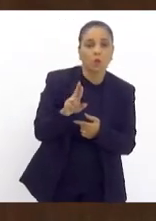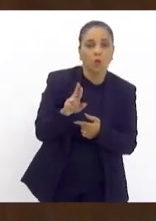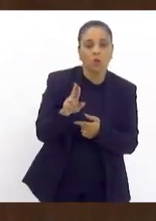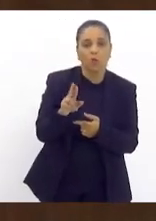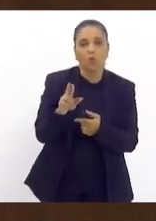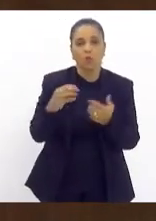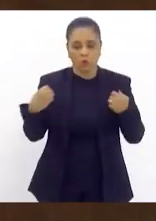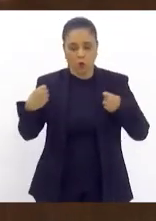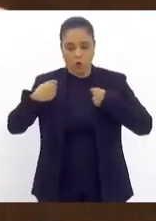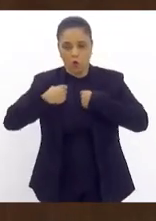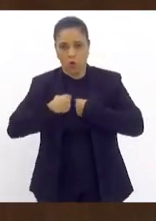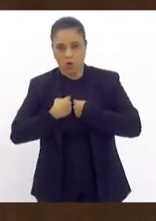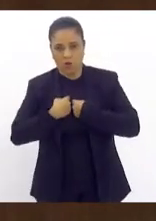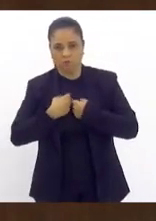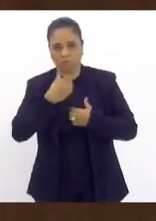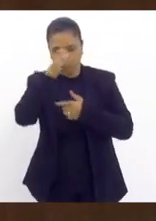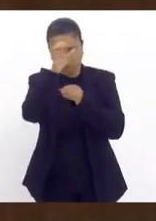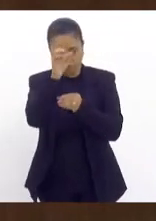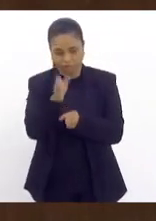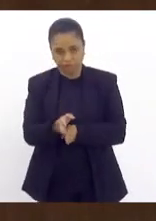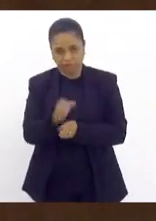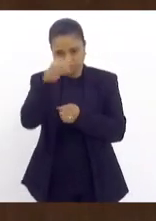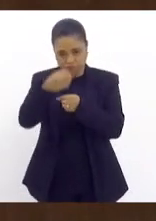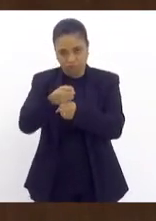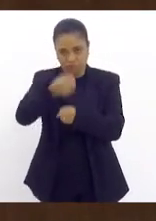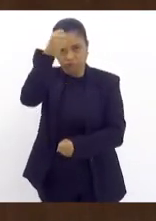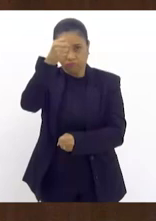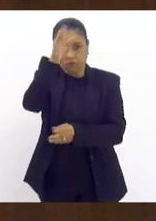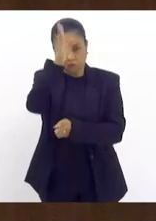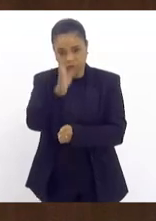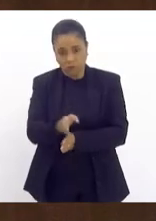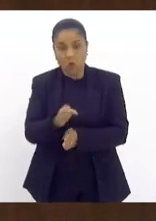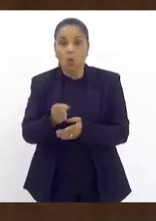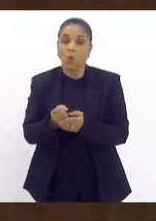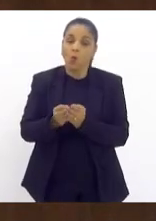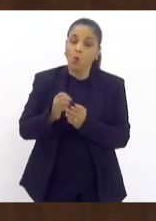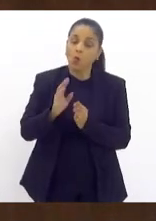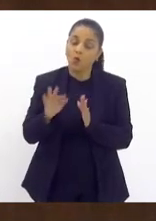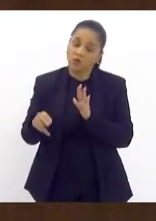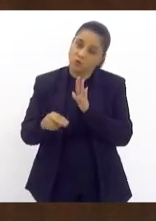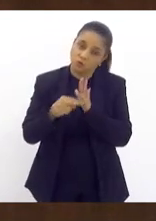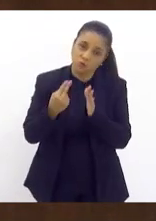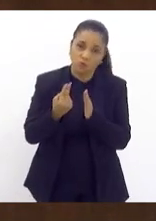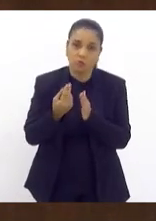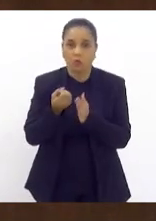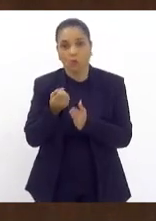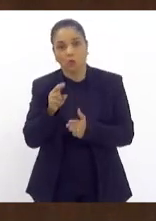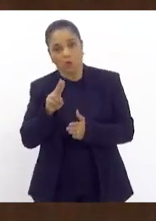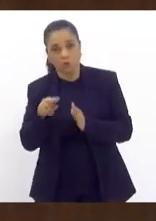colete ou, em último caso, até cirurgia. Uma cirurgia,